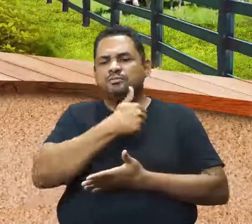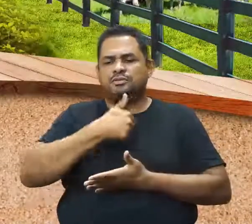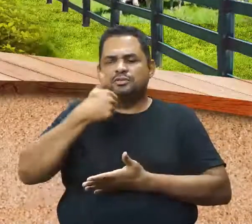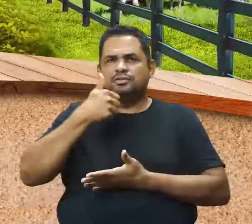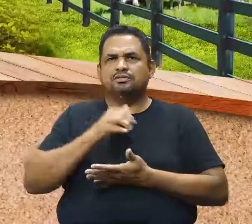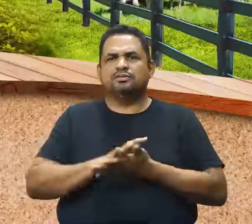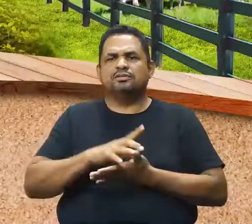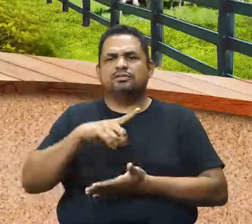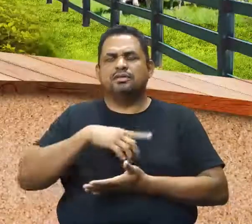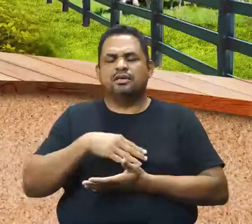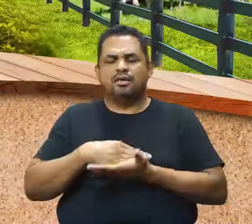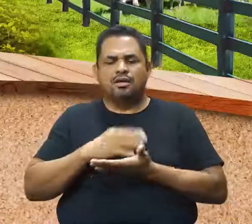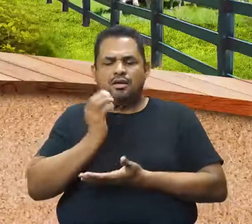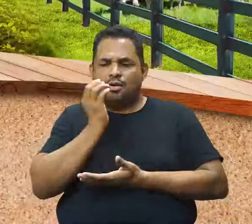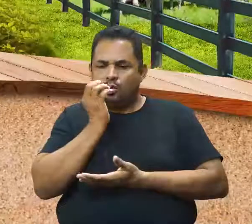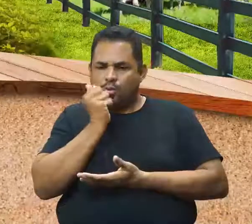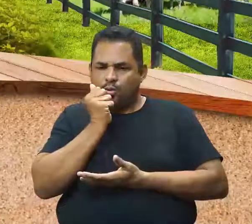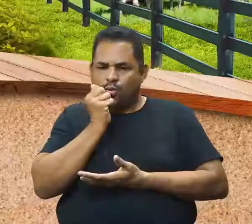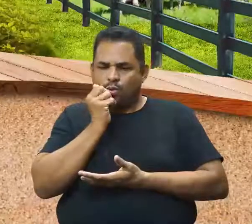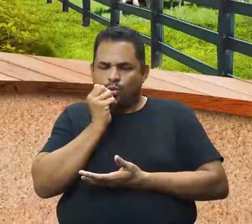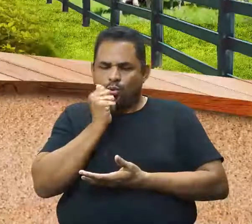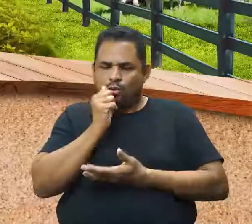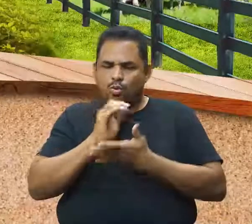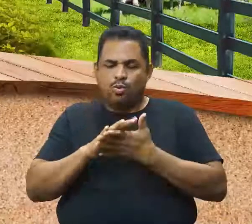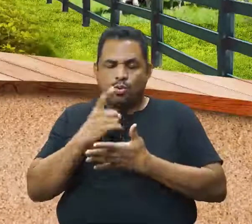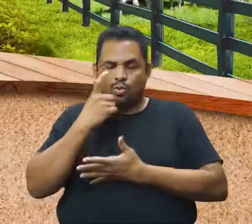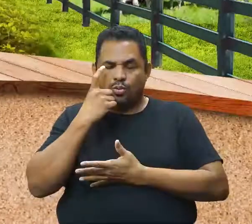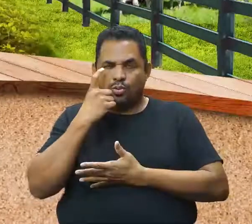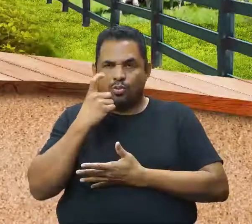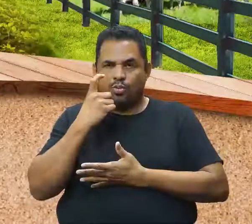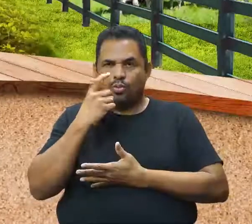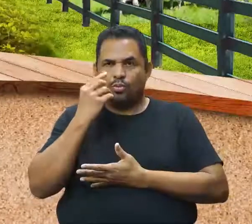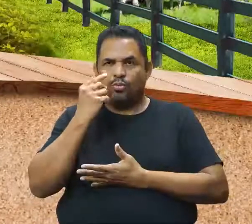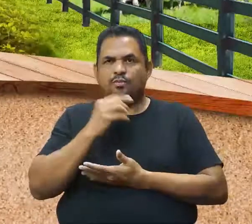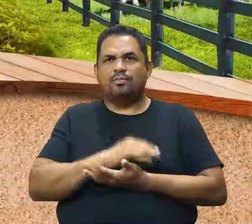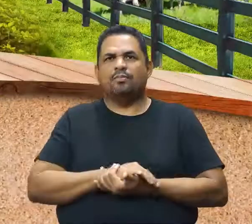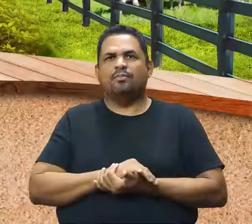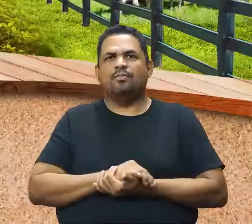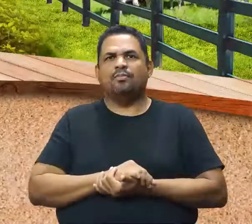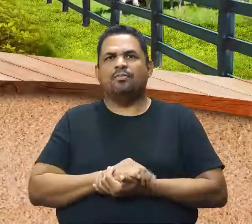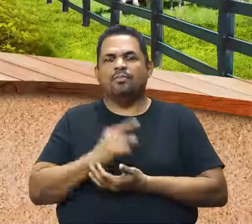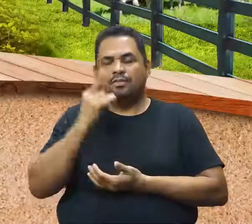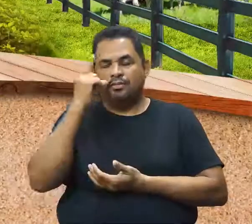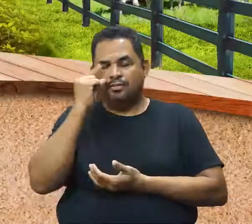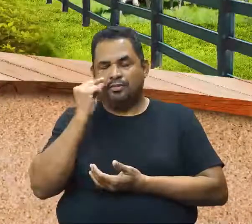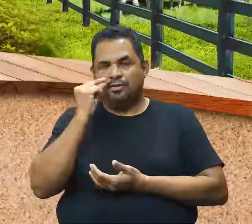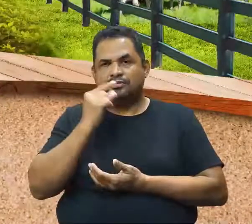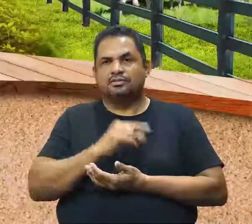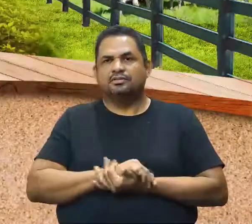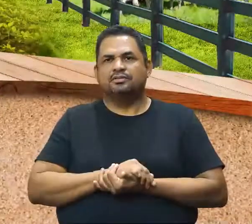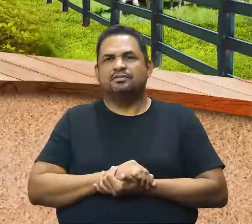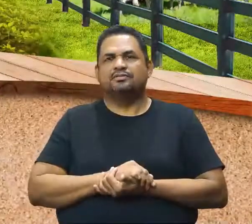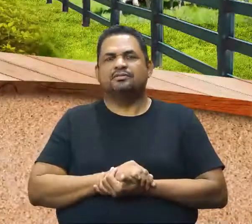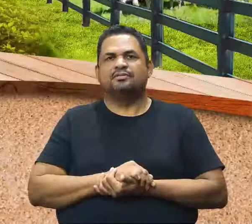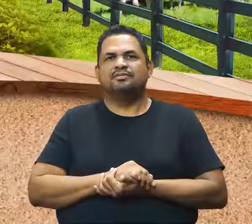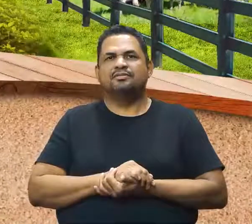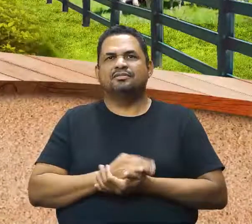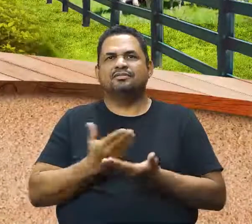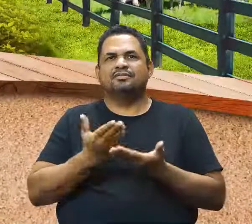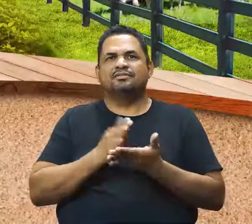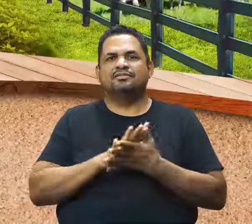Tem maracujá? Tem maracujá não, Jefferson. Tem variedades de maracujá que são